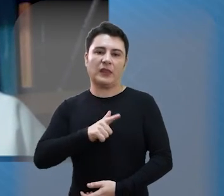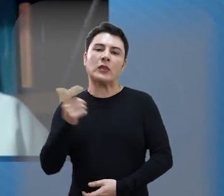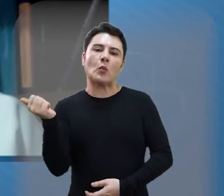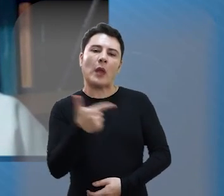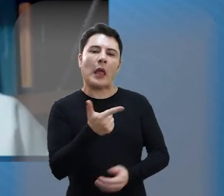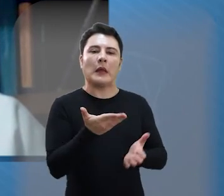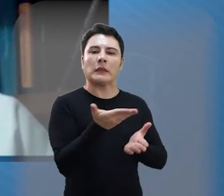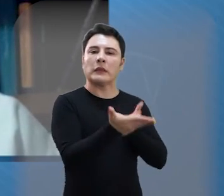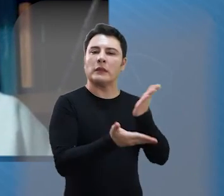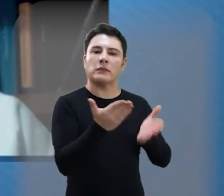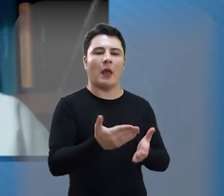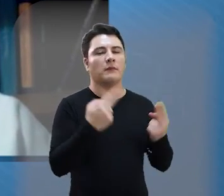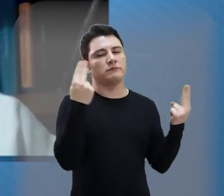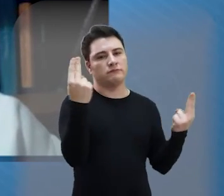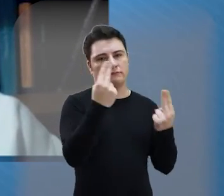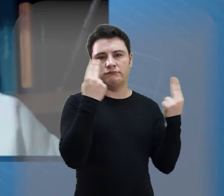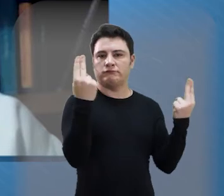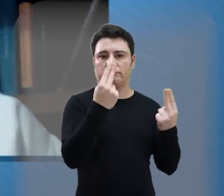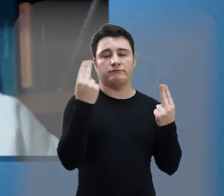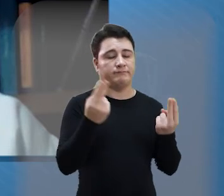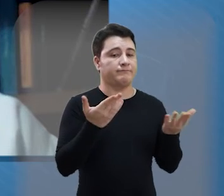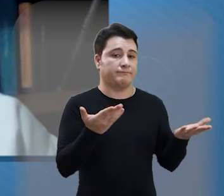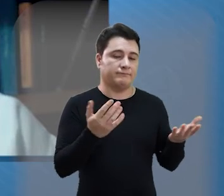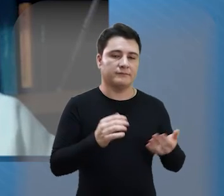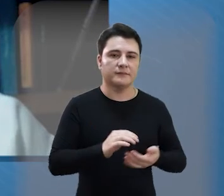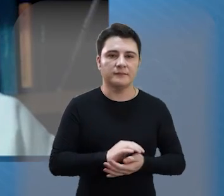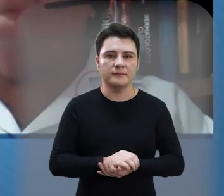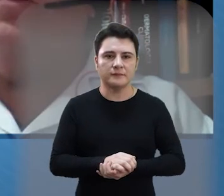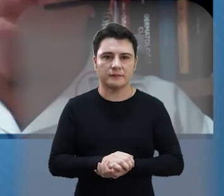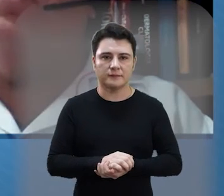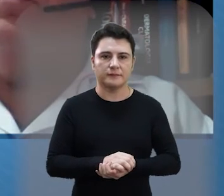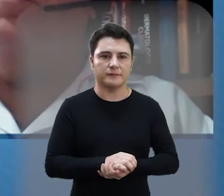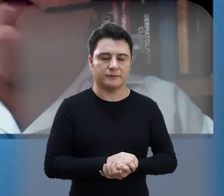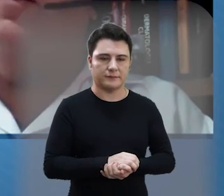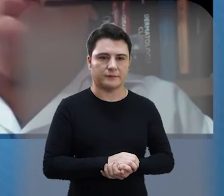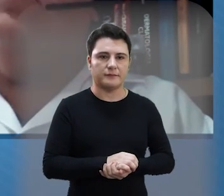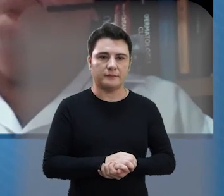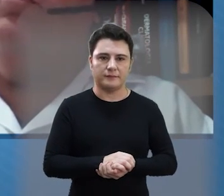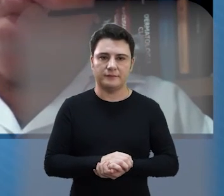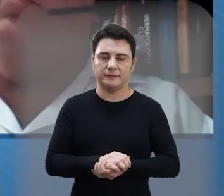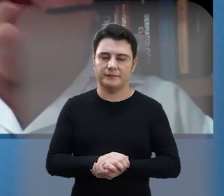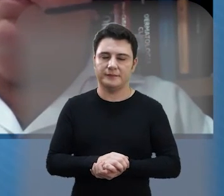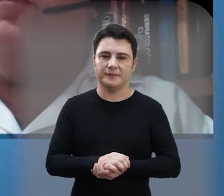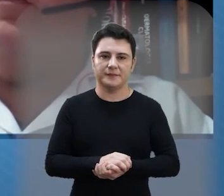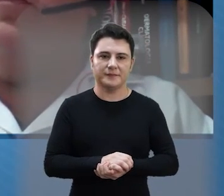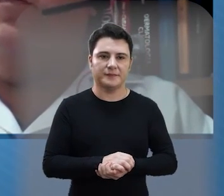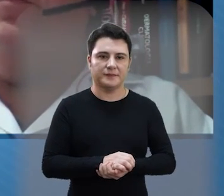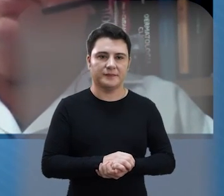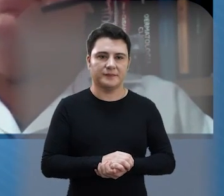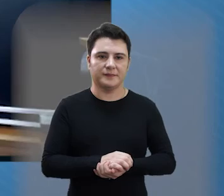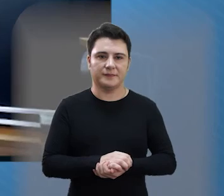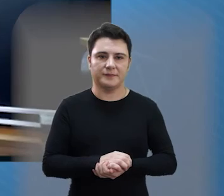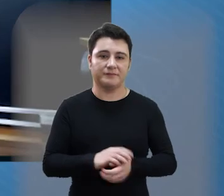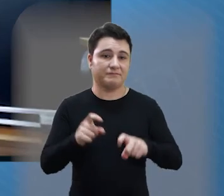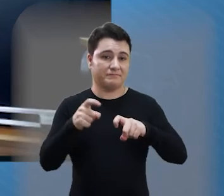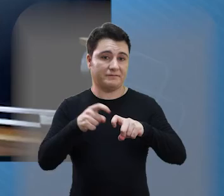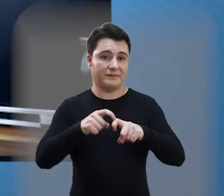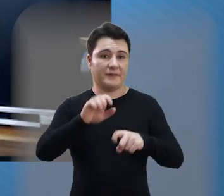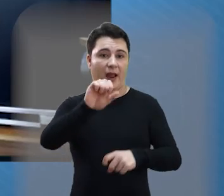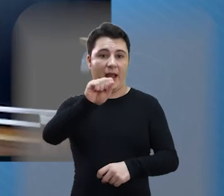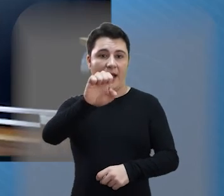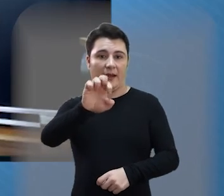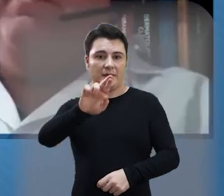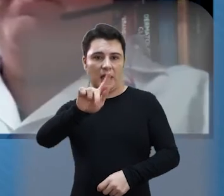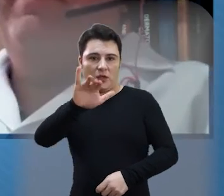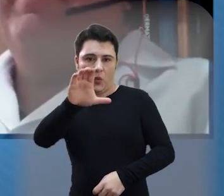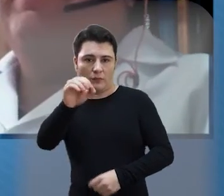bem velhinha com saúde, e não que você jogue a saúde buscando uma solução que não existe. Doutor Sérgio,